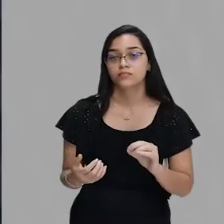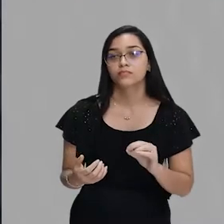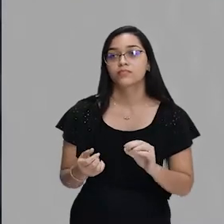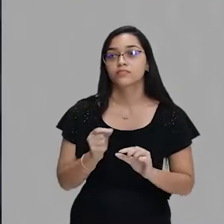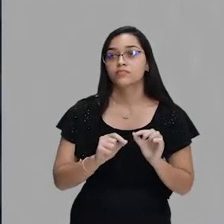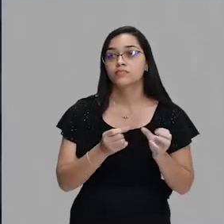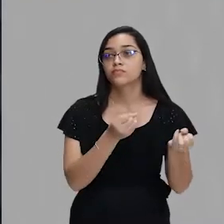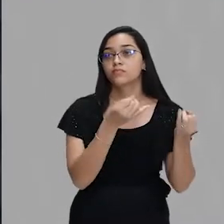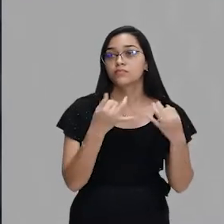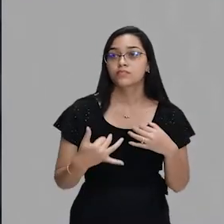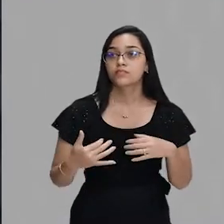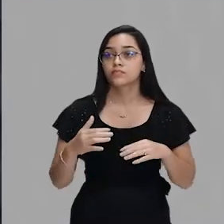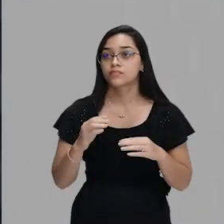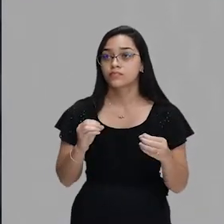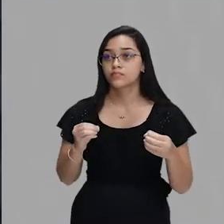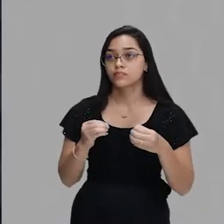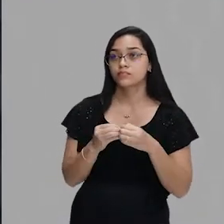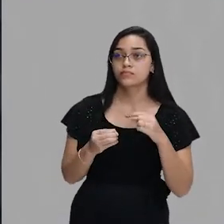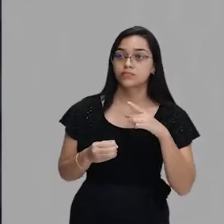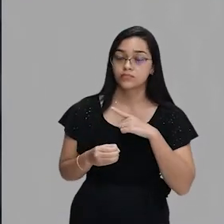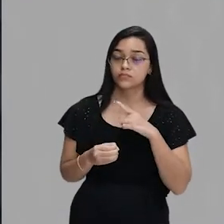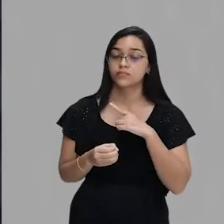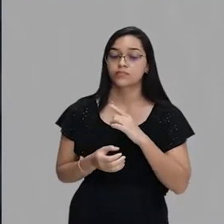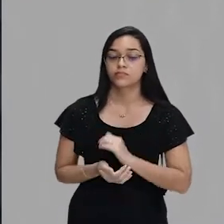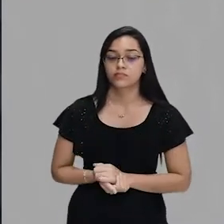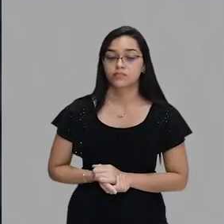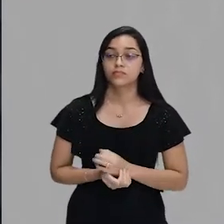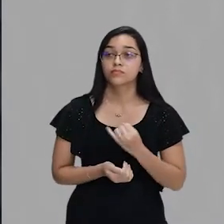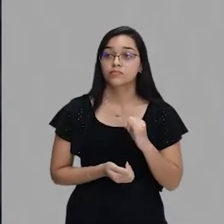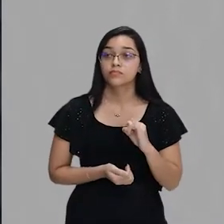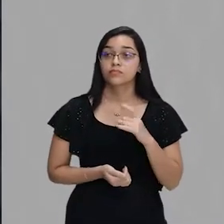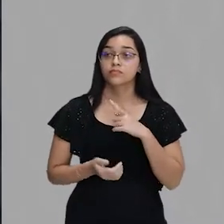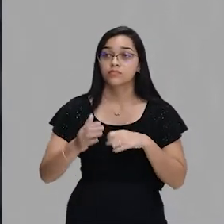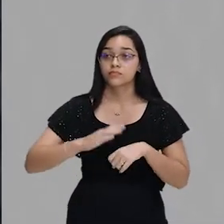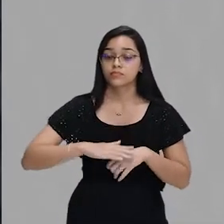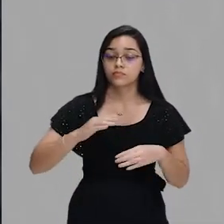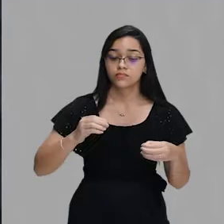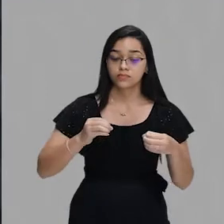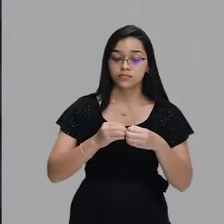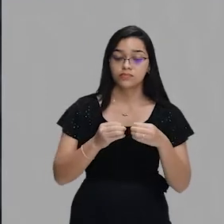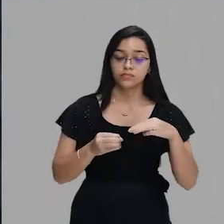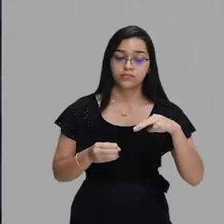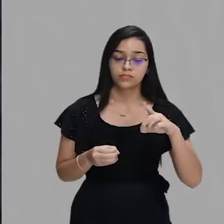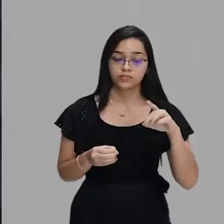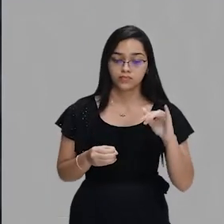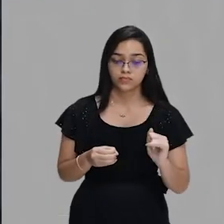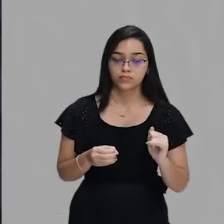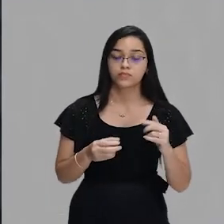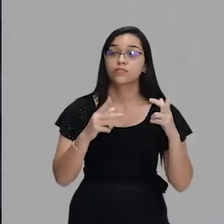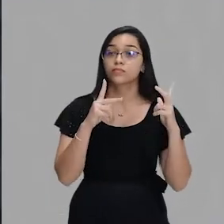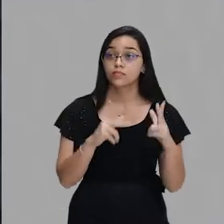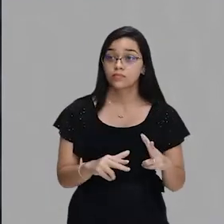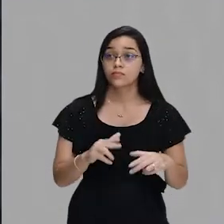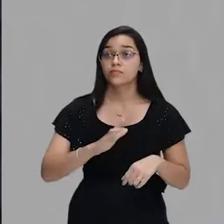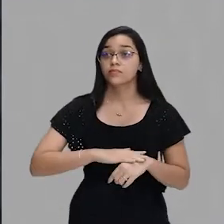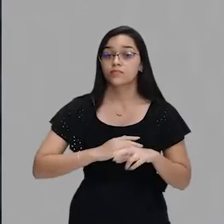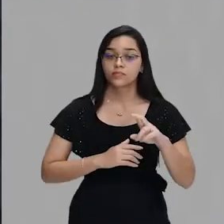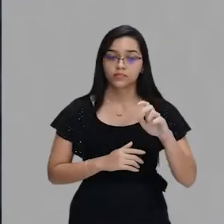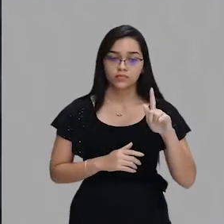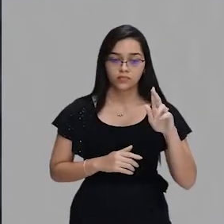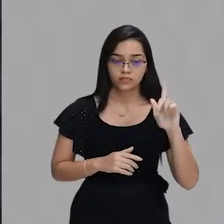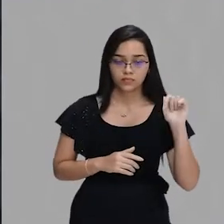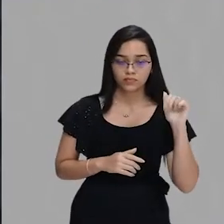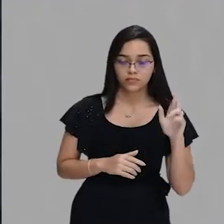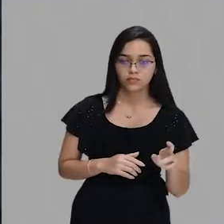vai me dizer quanto mais próximo da média ele estiver. Se ele estiver mais próximo da média, certo? Mais regular o número